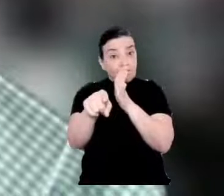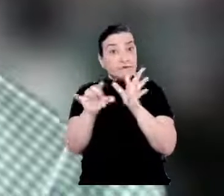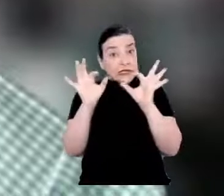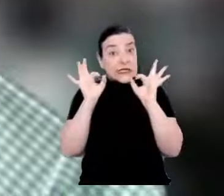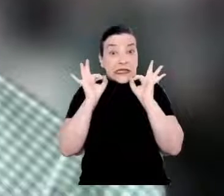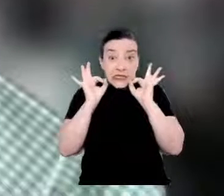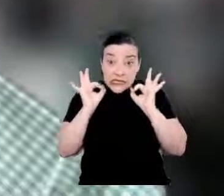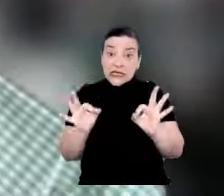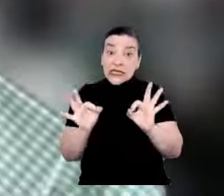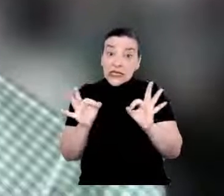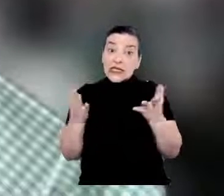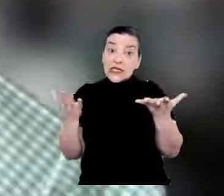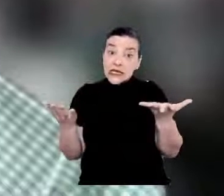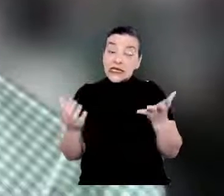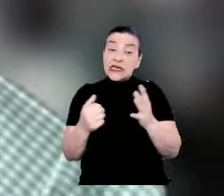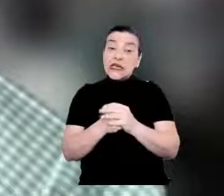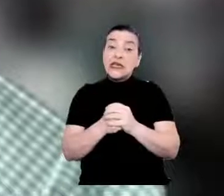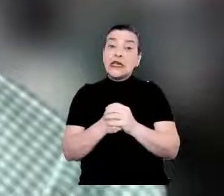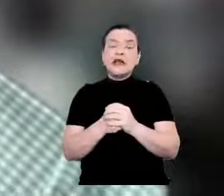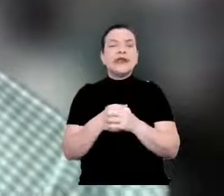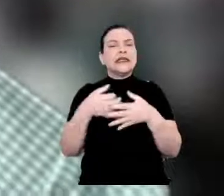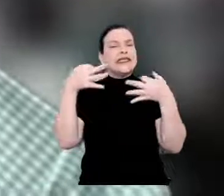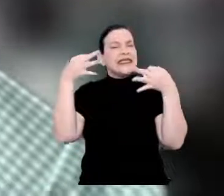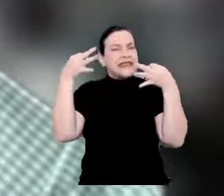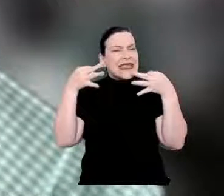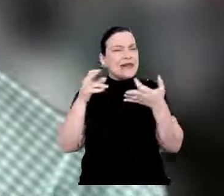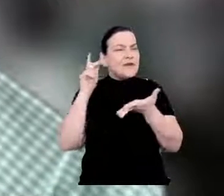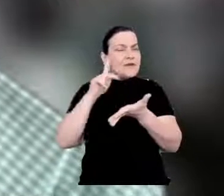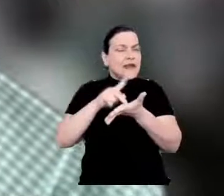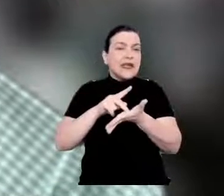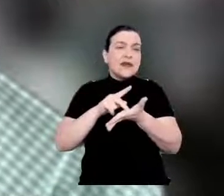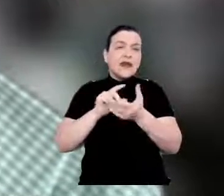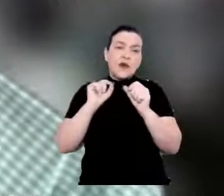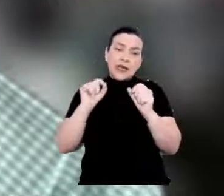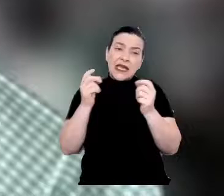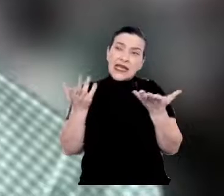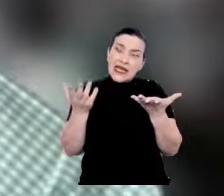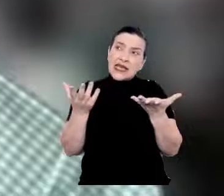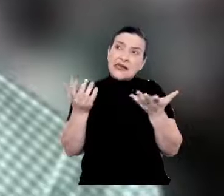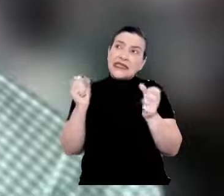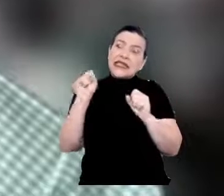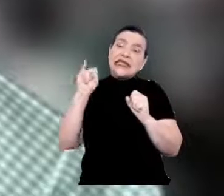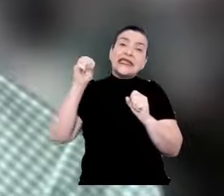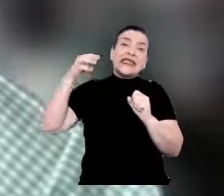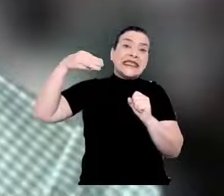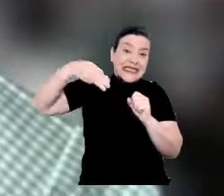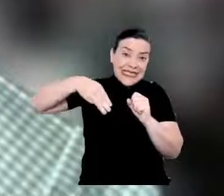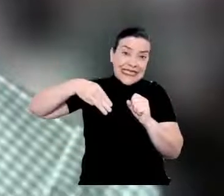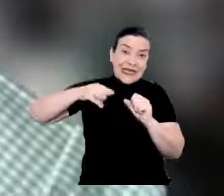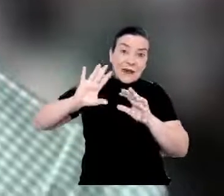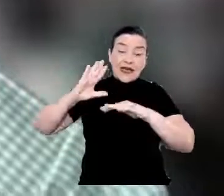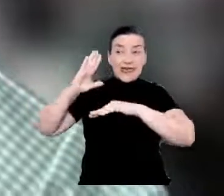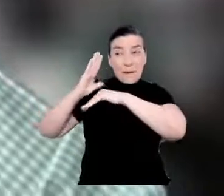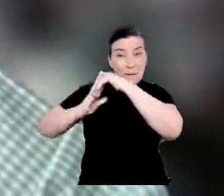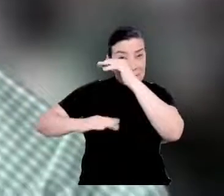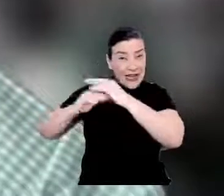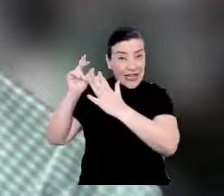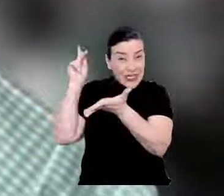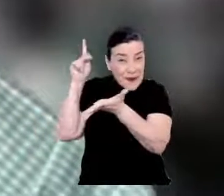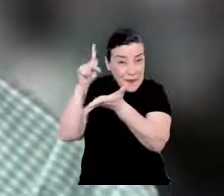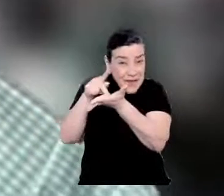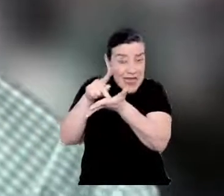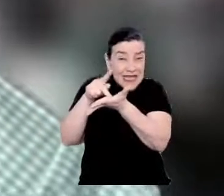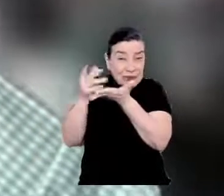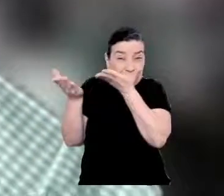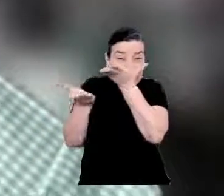estava encerrado. Mas a resposta correta continua sendo sim, mas não ainda na prática. Eu iniciaria a minha